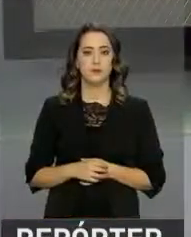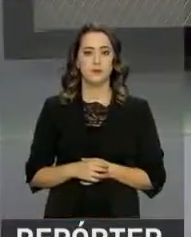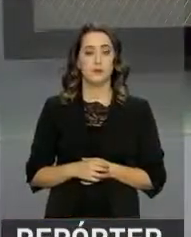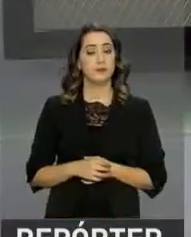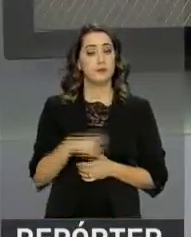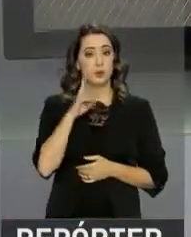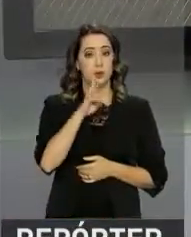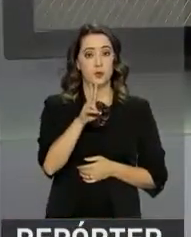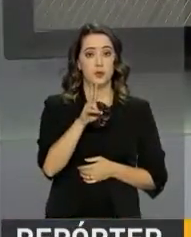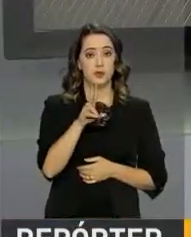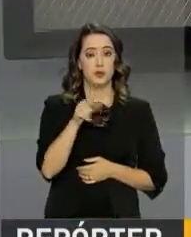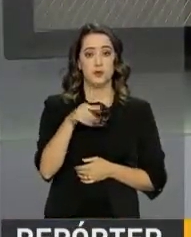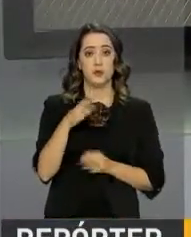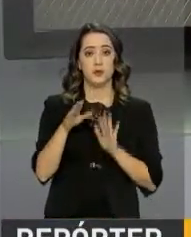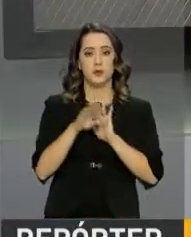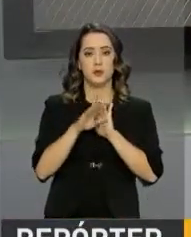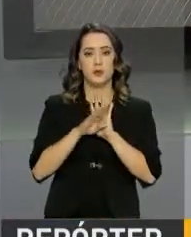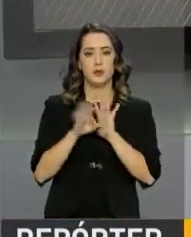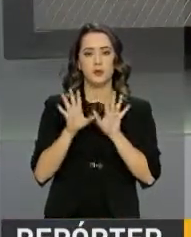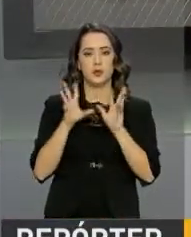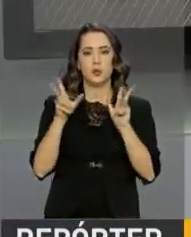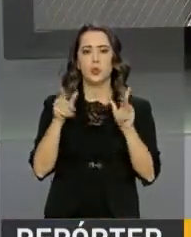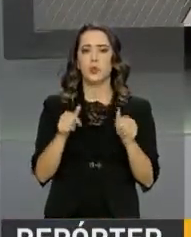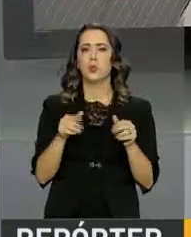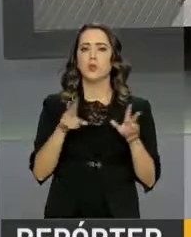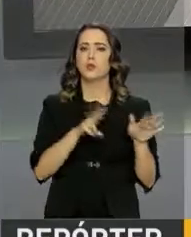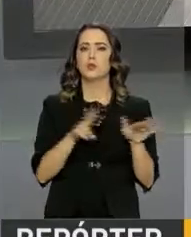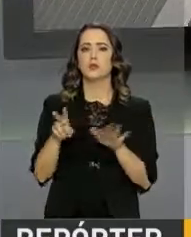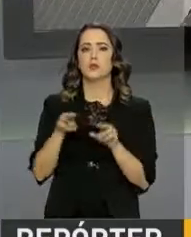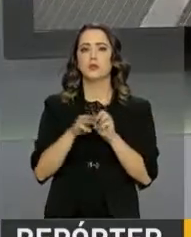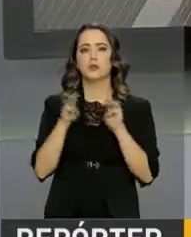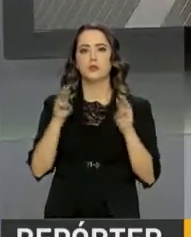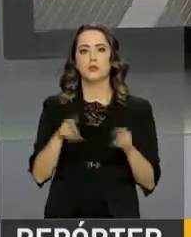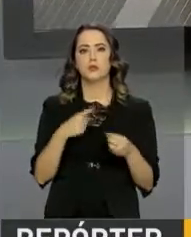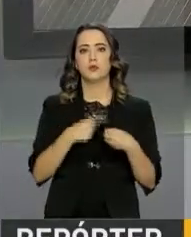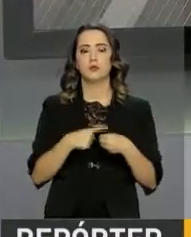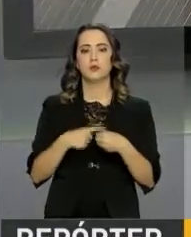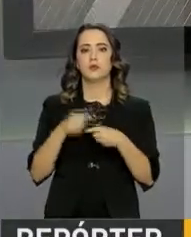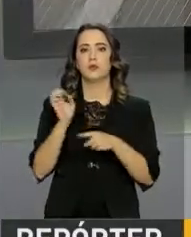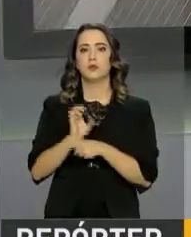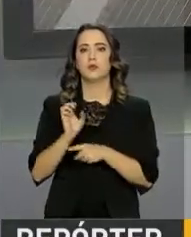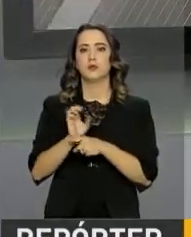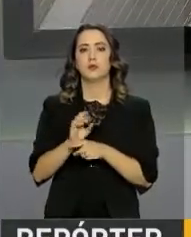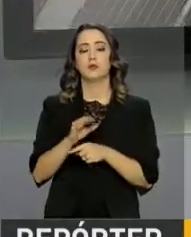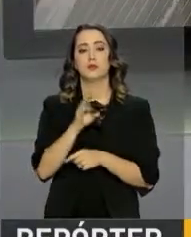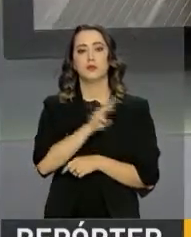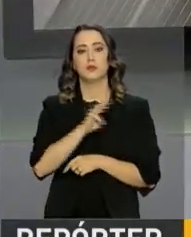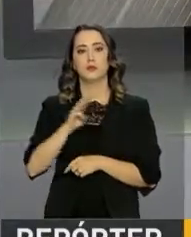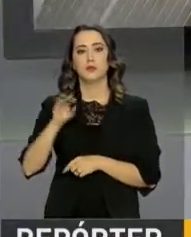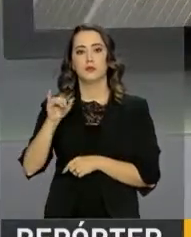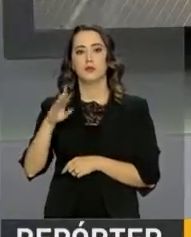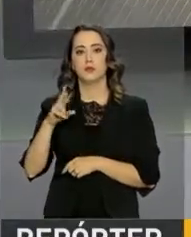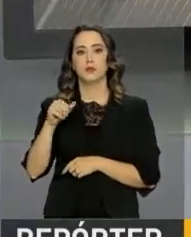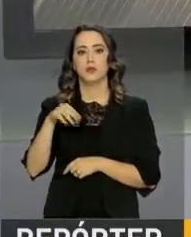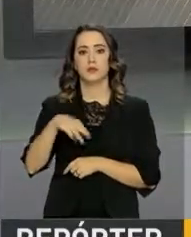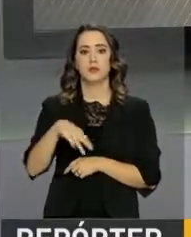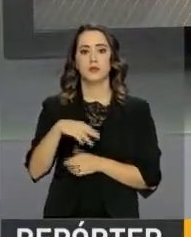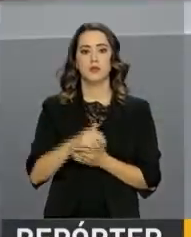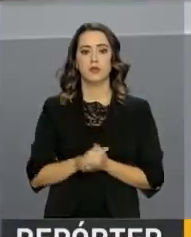E você pode conferir a programação completa da Semana dos Museus por cidade e estado no site do